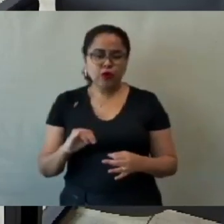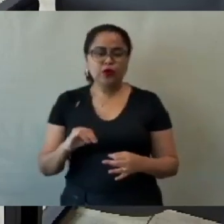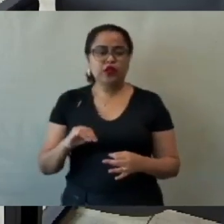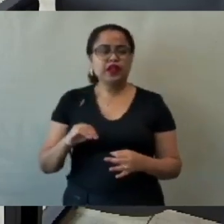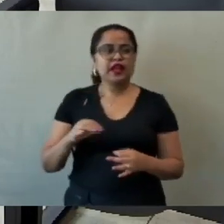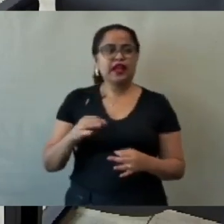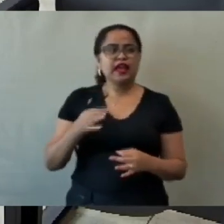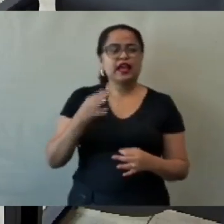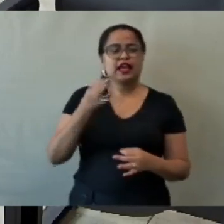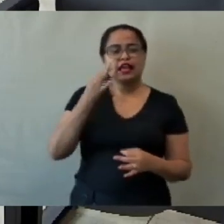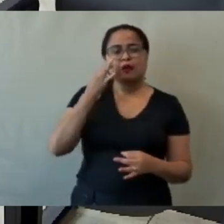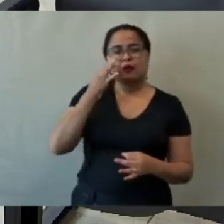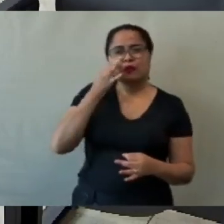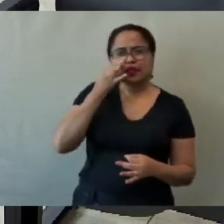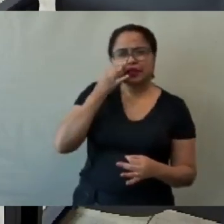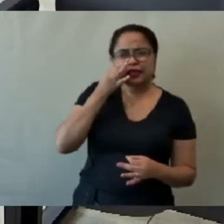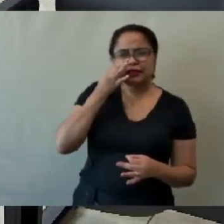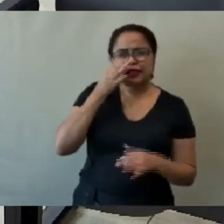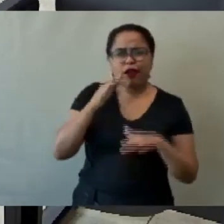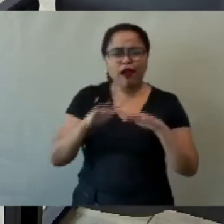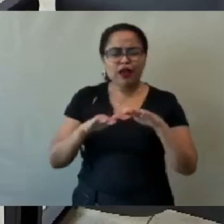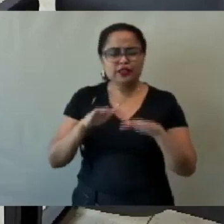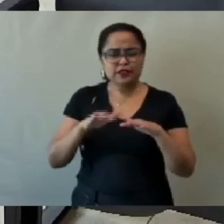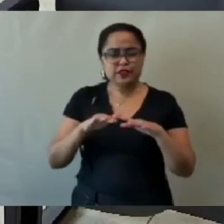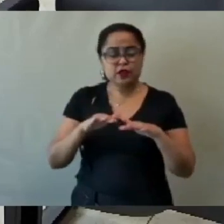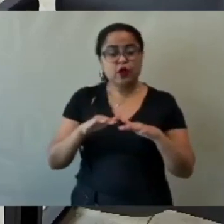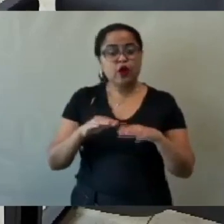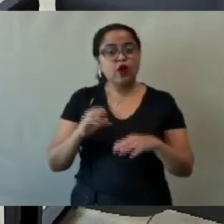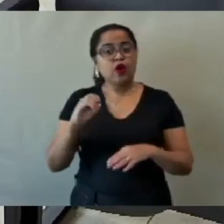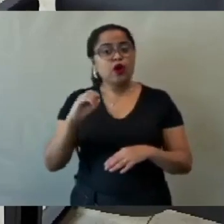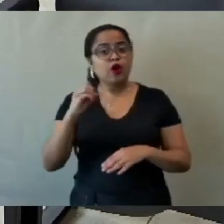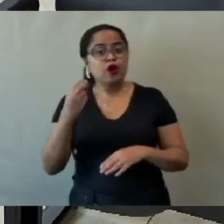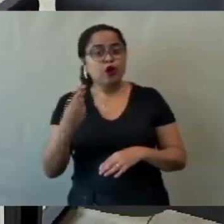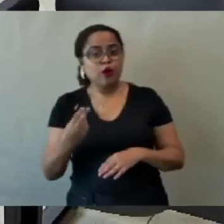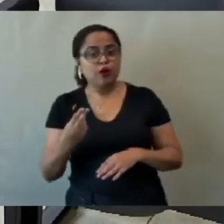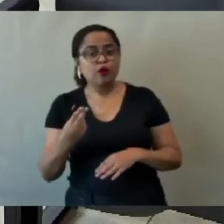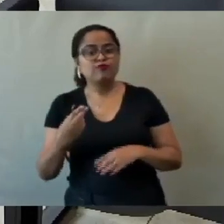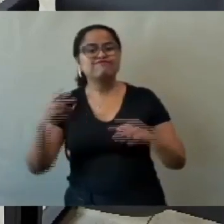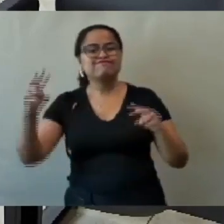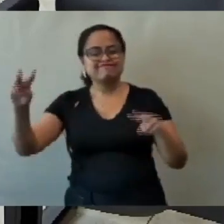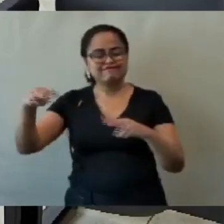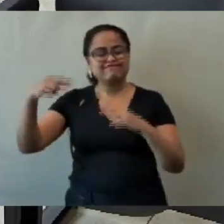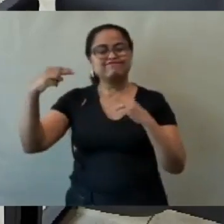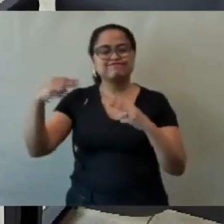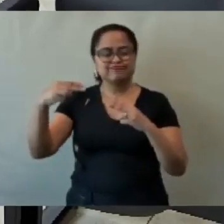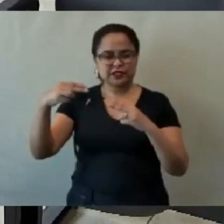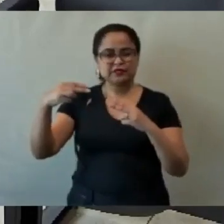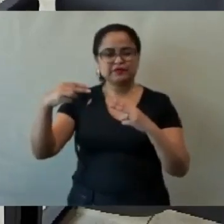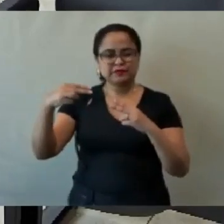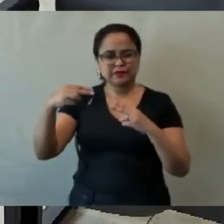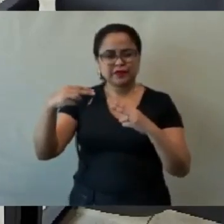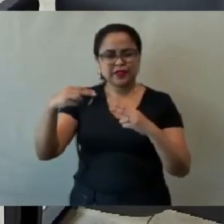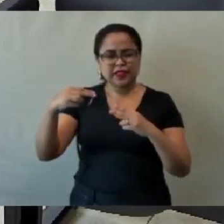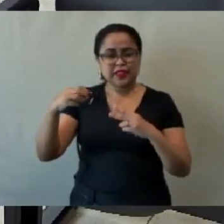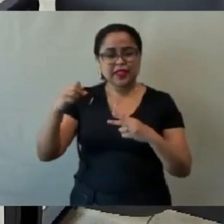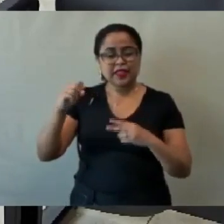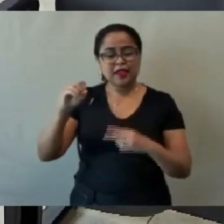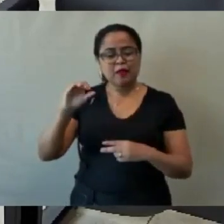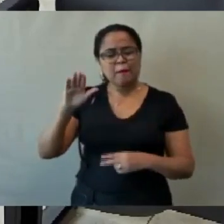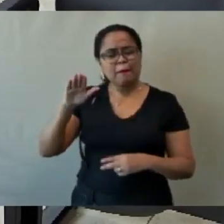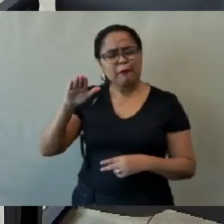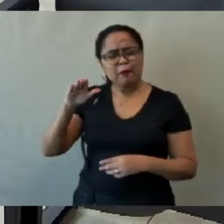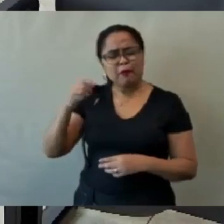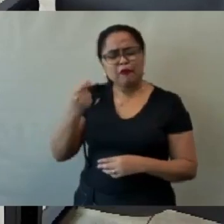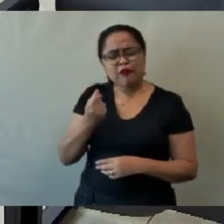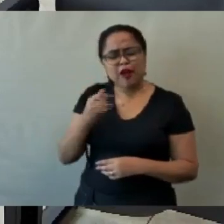semipresencial, ou totalmente online, porque é o que está tendo mais em conta para a gente fazer. Então, a gente busca